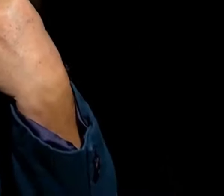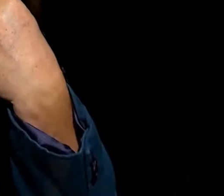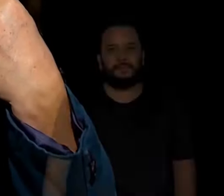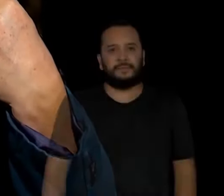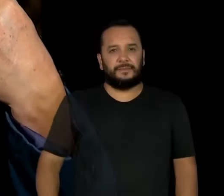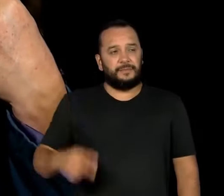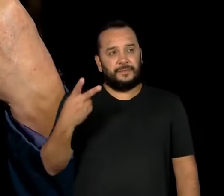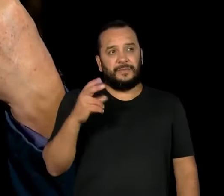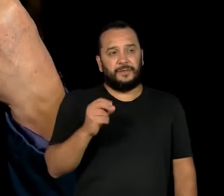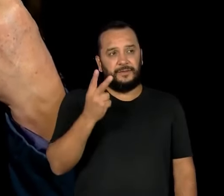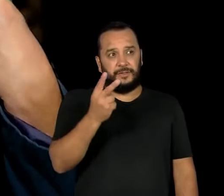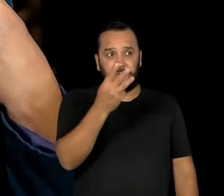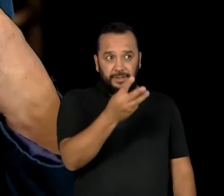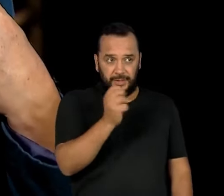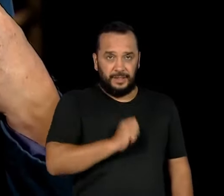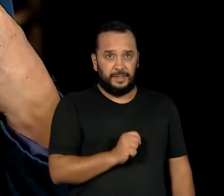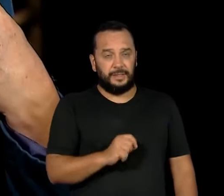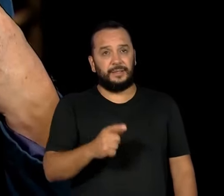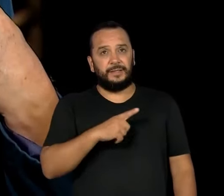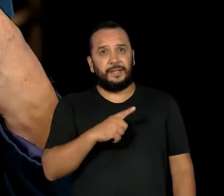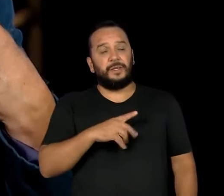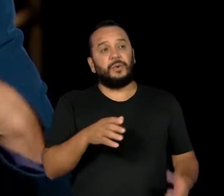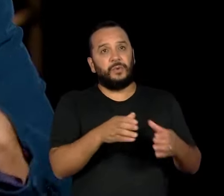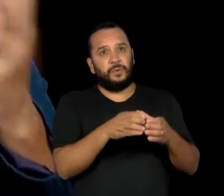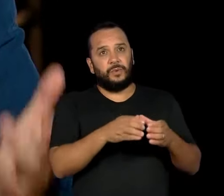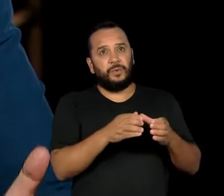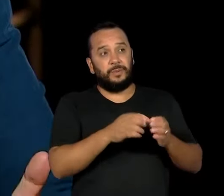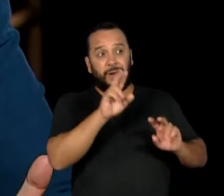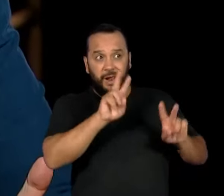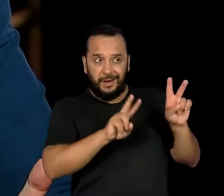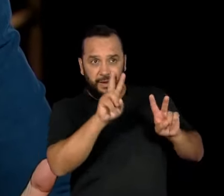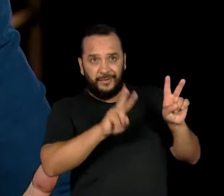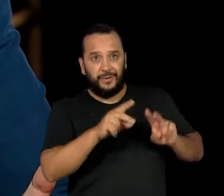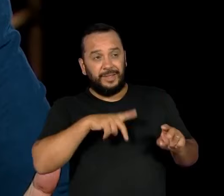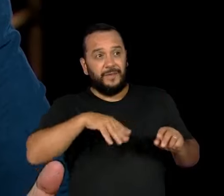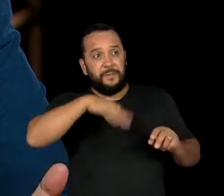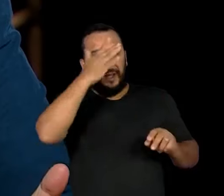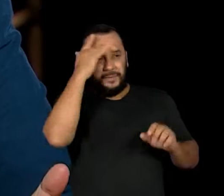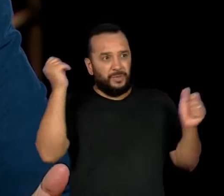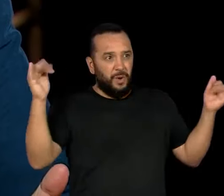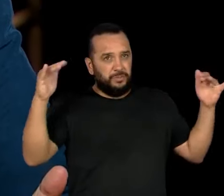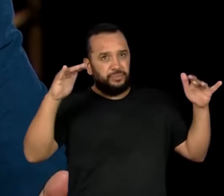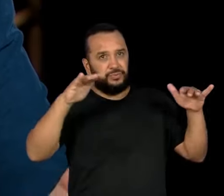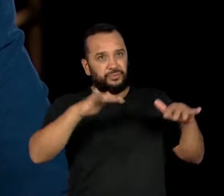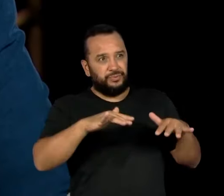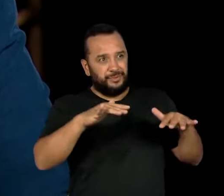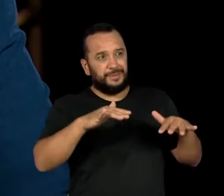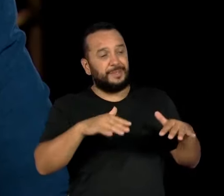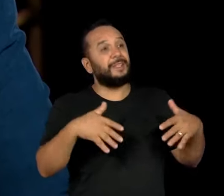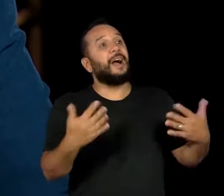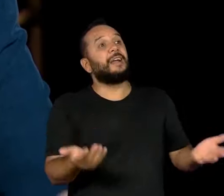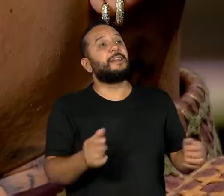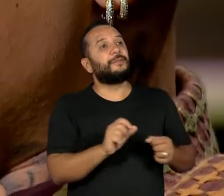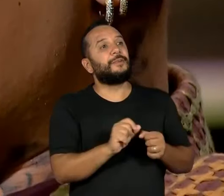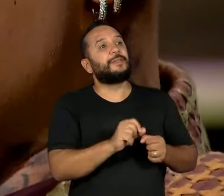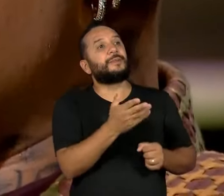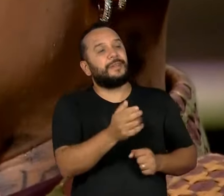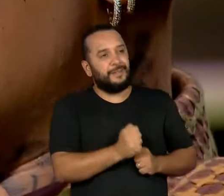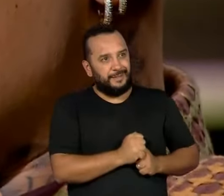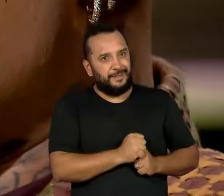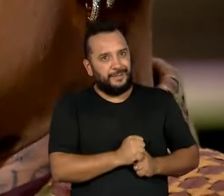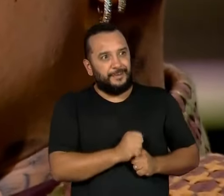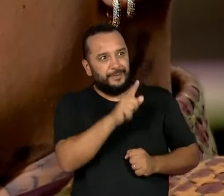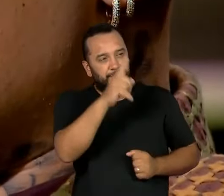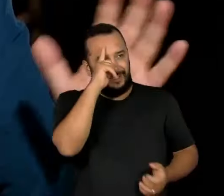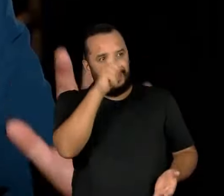em 2023 o bloco dele no carnaval recebeu muito mais gente do que estava previsto E aí você que